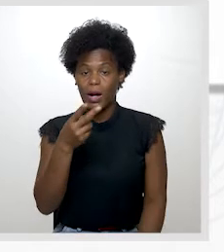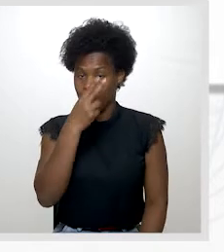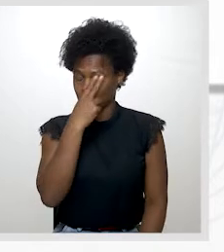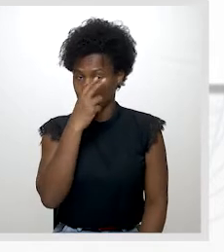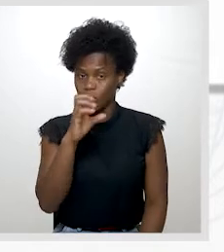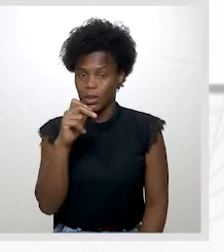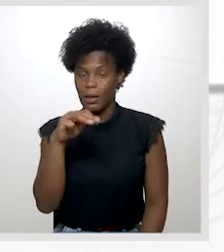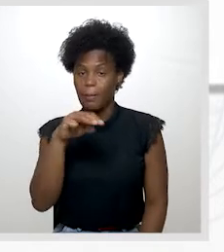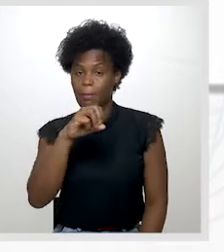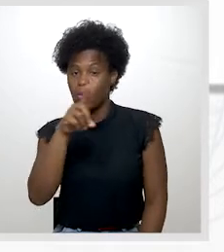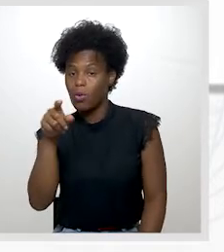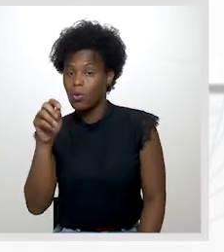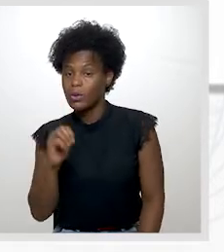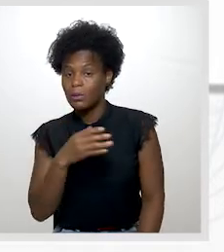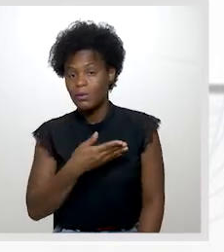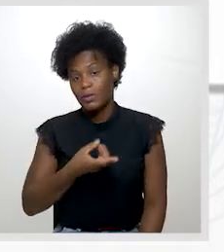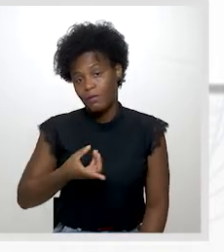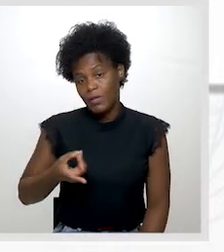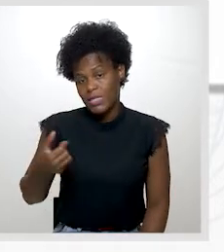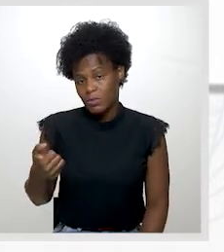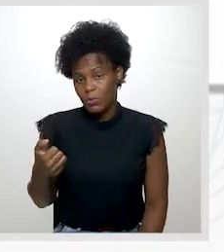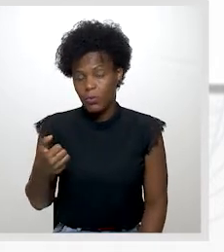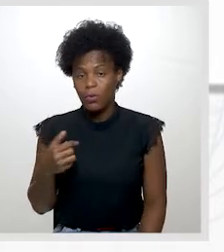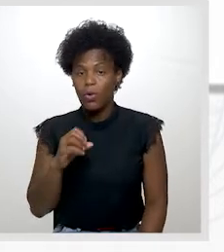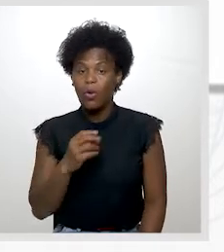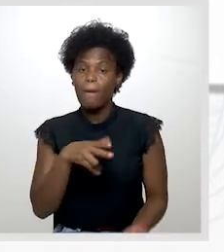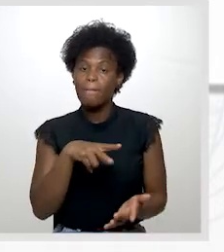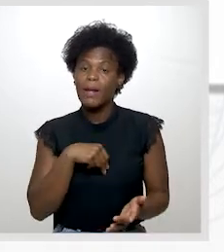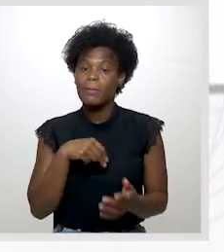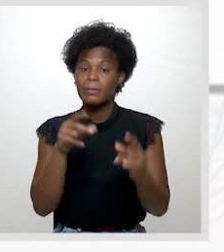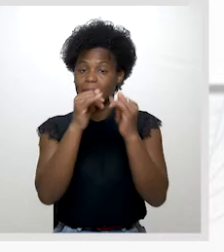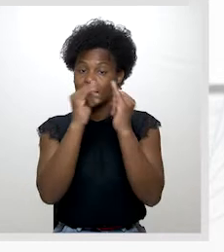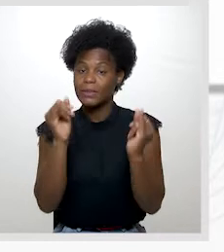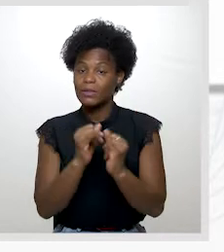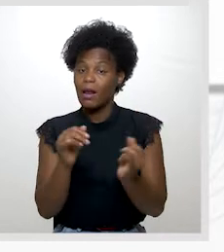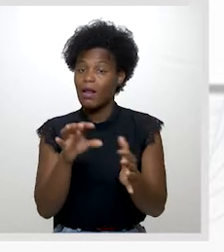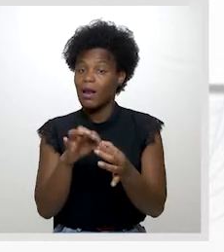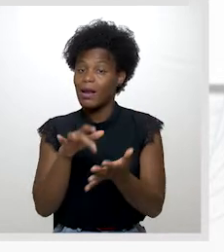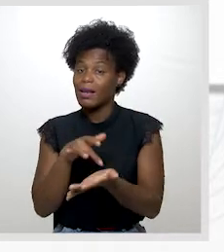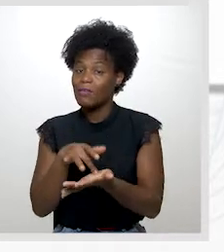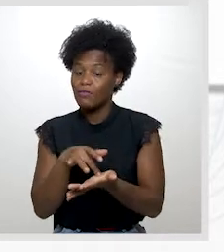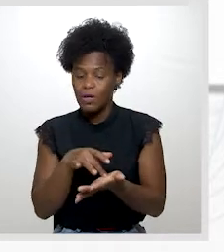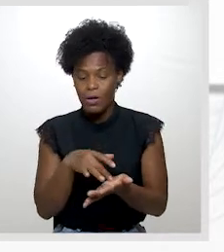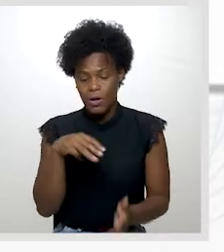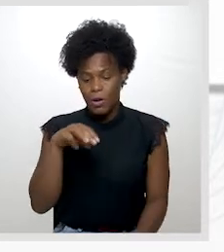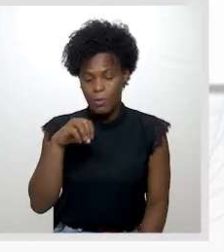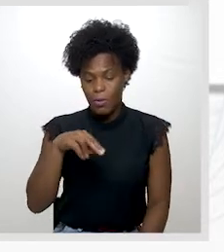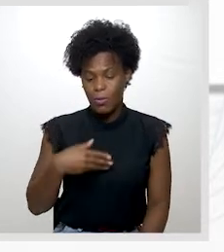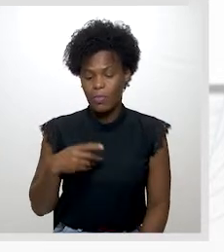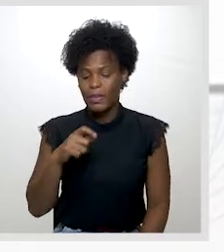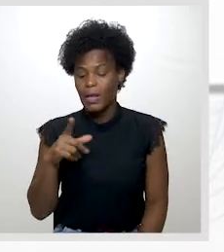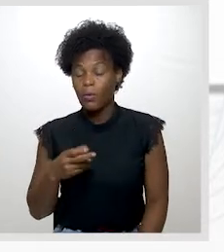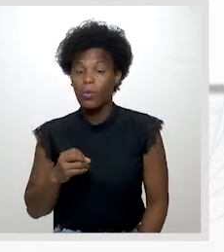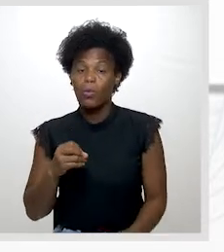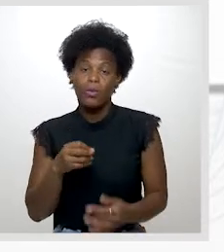Camões, de 1995, o Prémio Internacional Literário Mondelo,